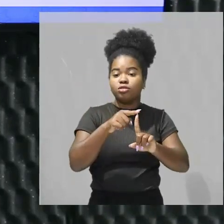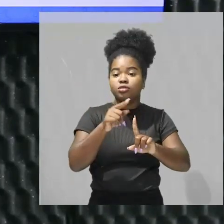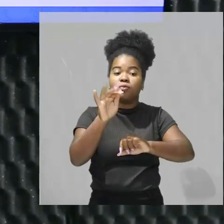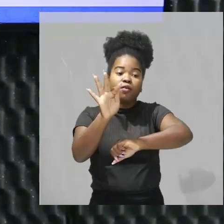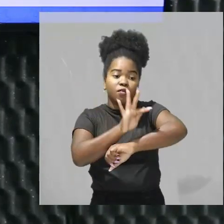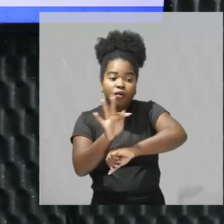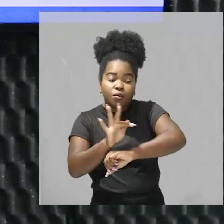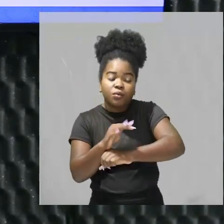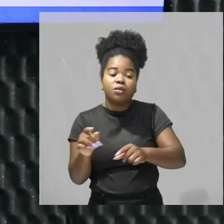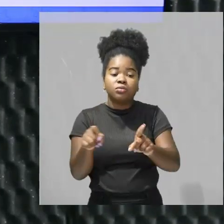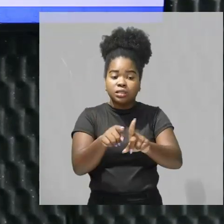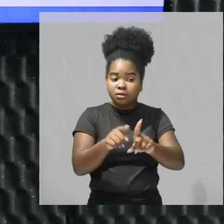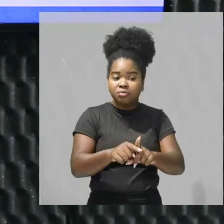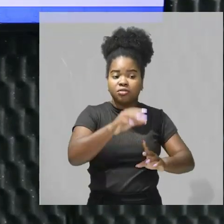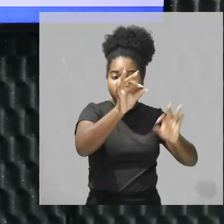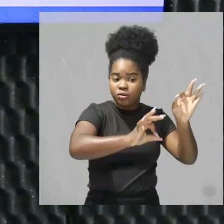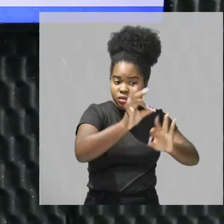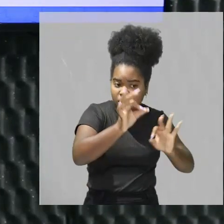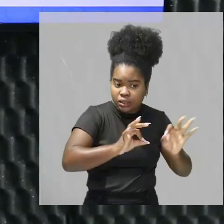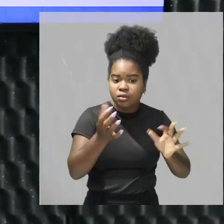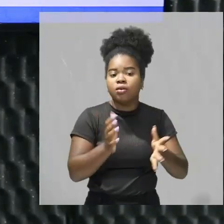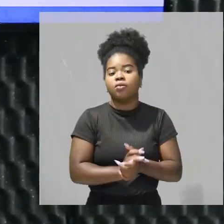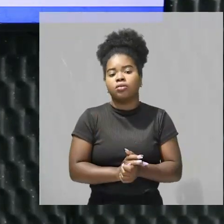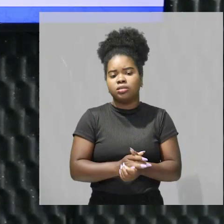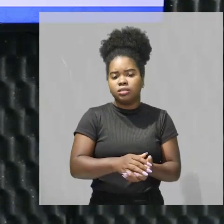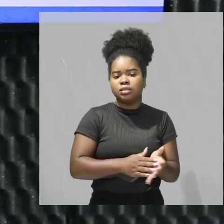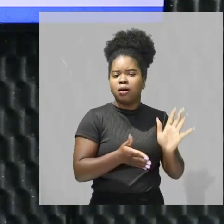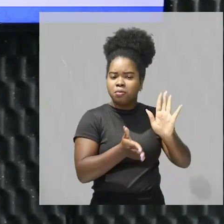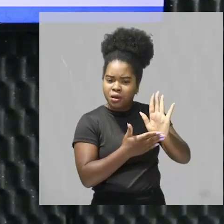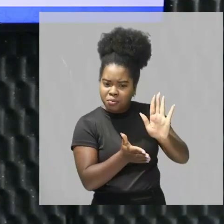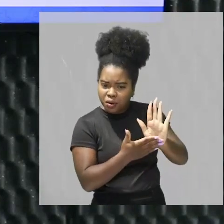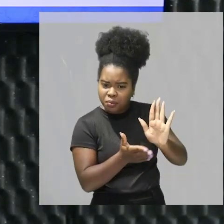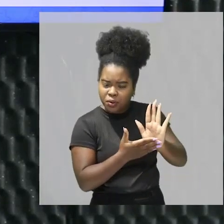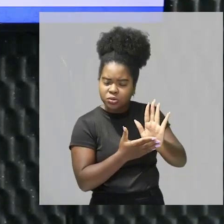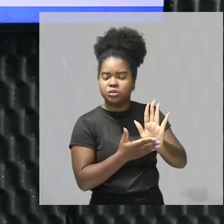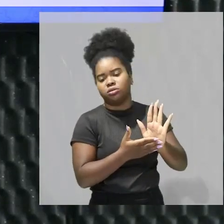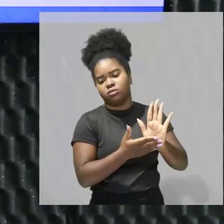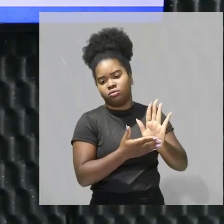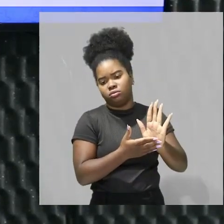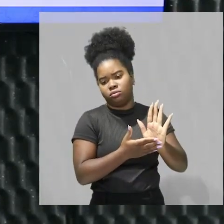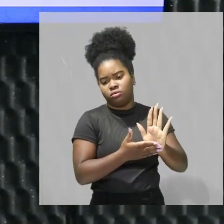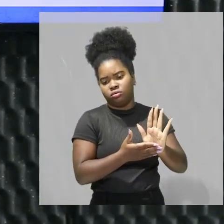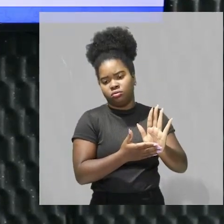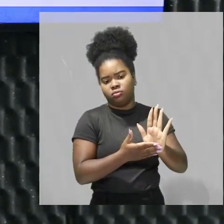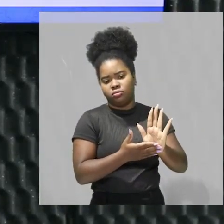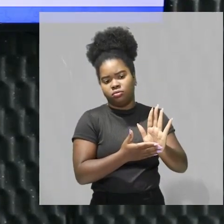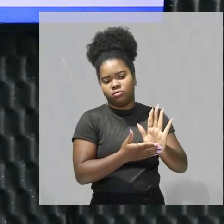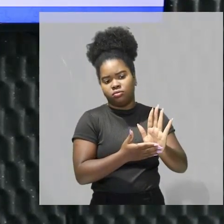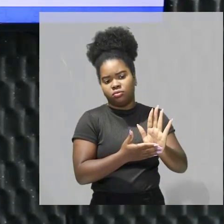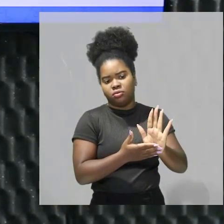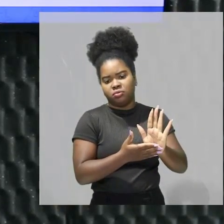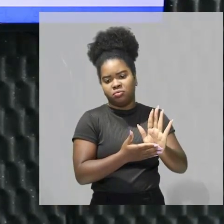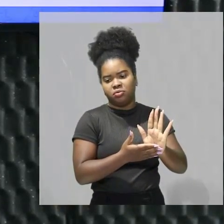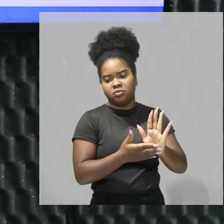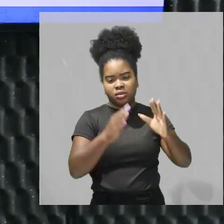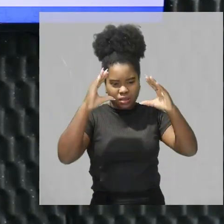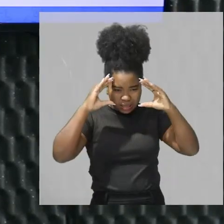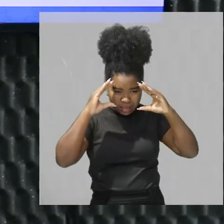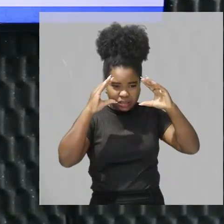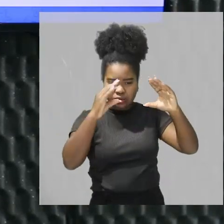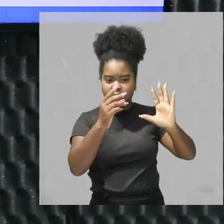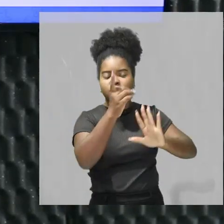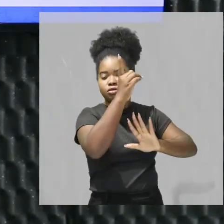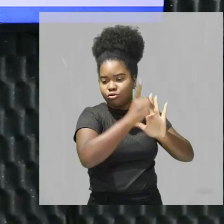também elaborar uma proposta de intervenção social para o problema apresentado no desenvolvimento do texto, que respeite